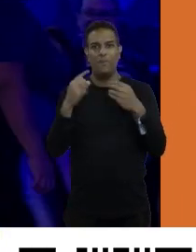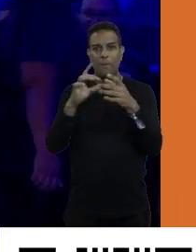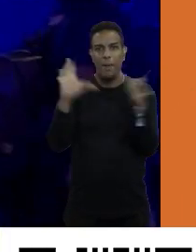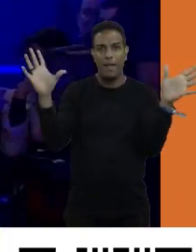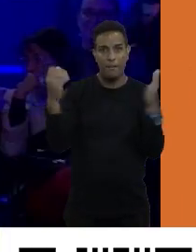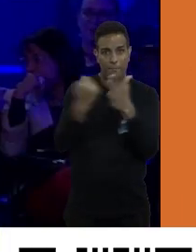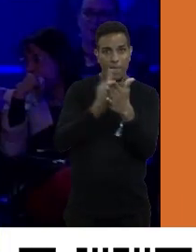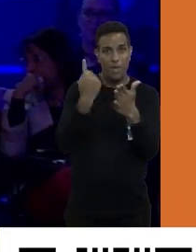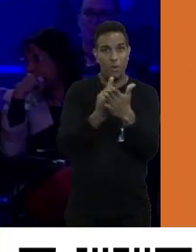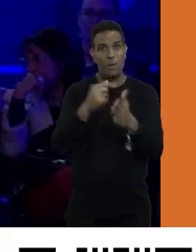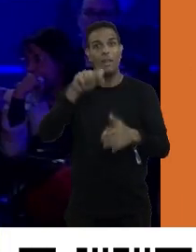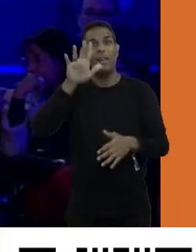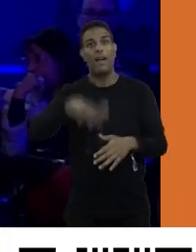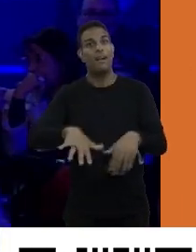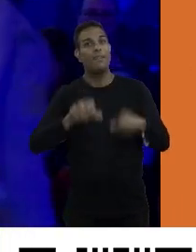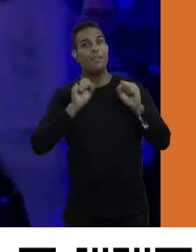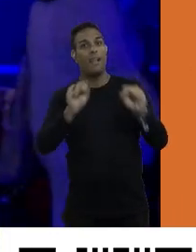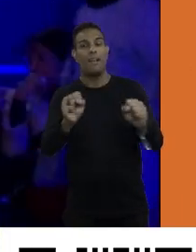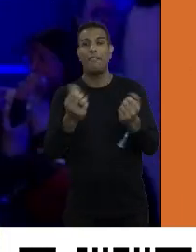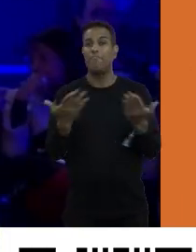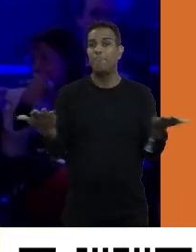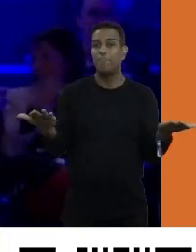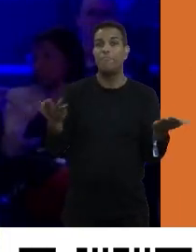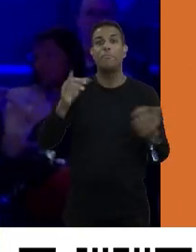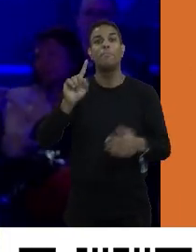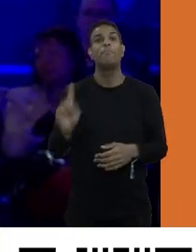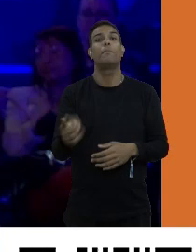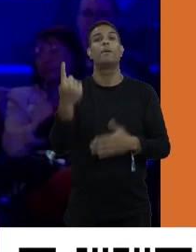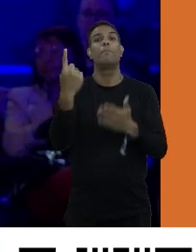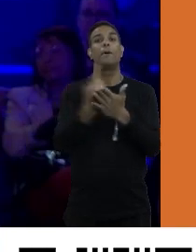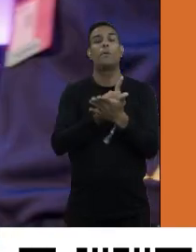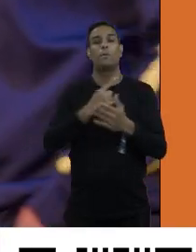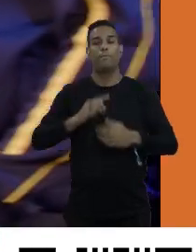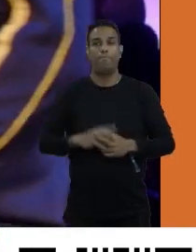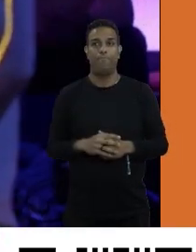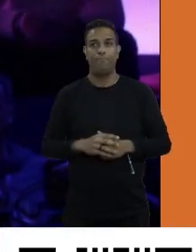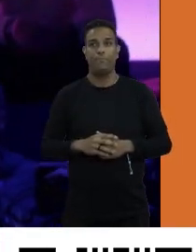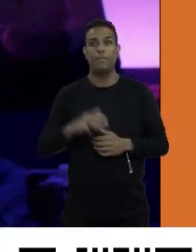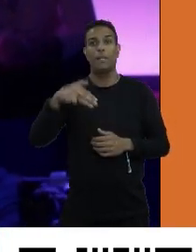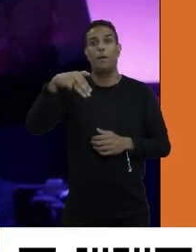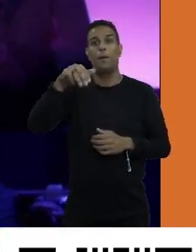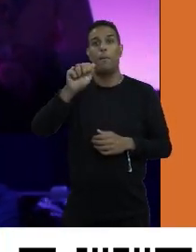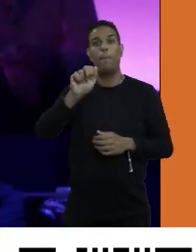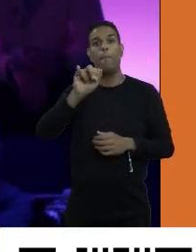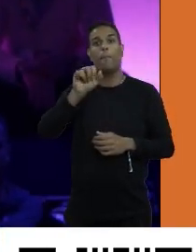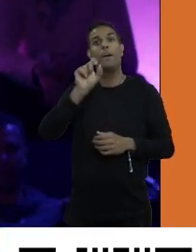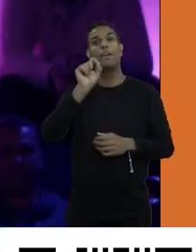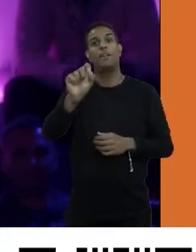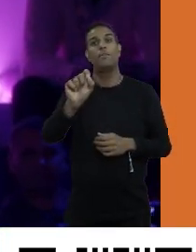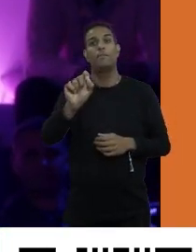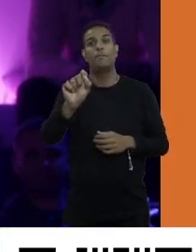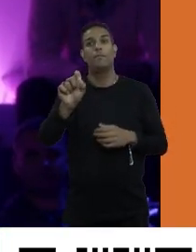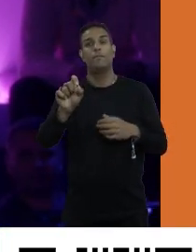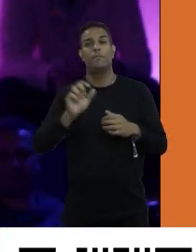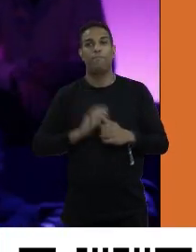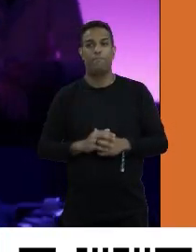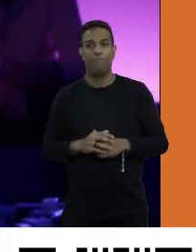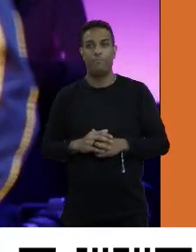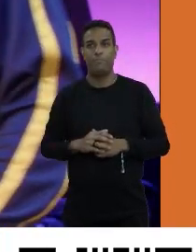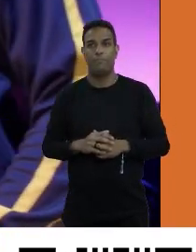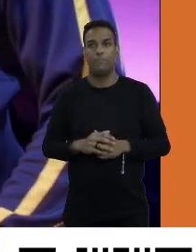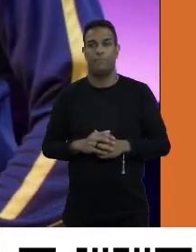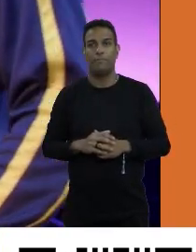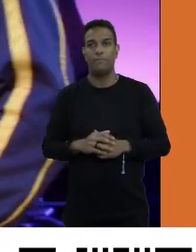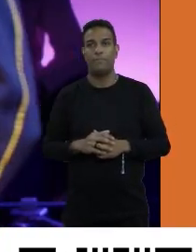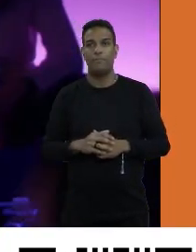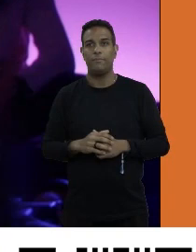pergunta? Vamos lá, tem alguém? Temos perguntas. Temos a primeira aqui, Maria. Maria, Maria, um dom. A segunda vai chegar aí, vai chegar aqui.